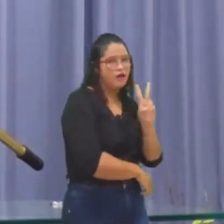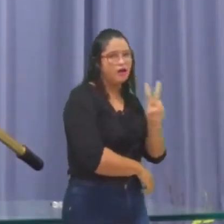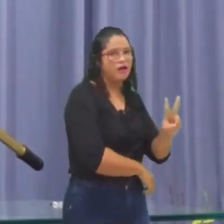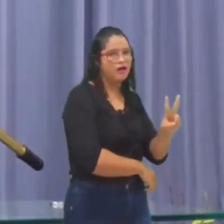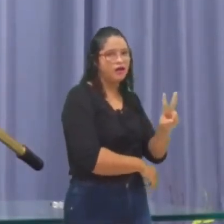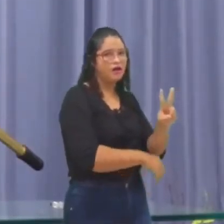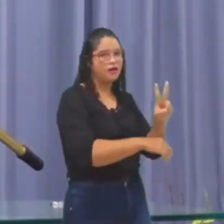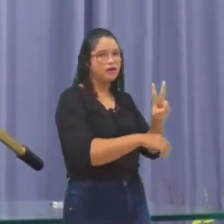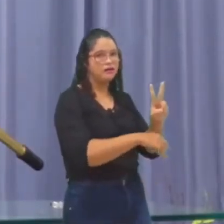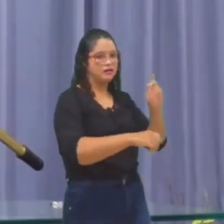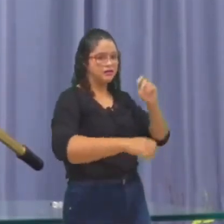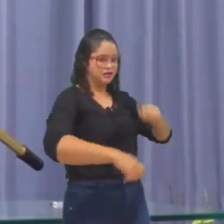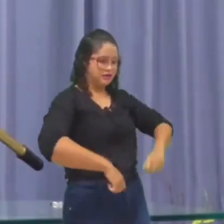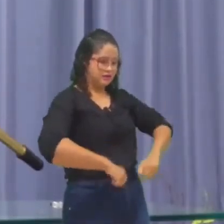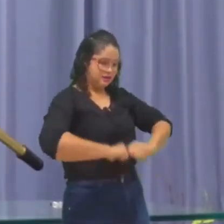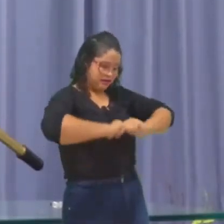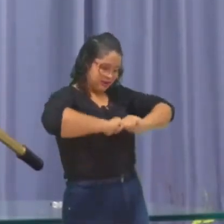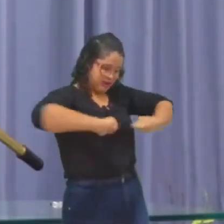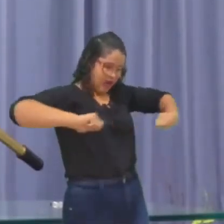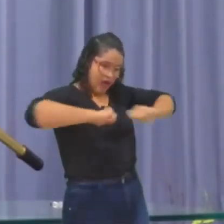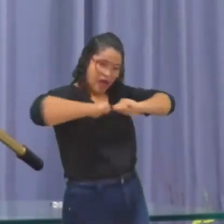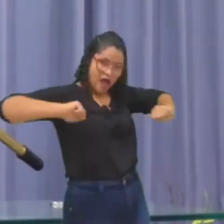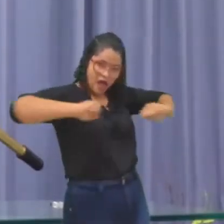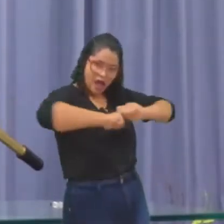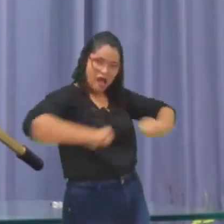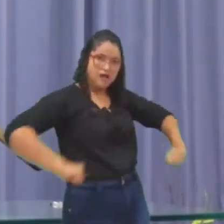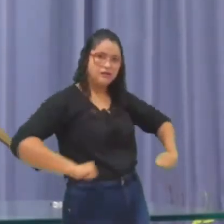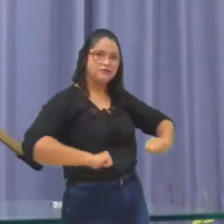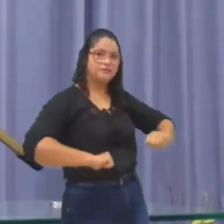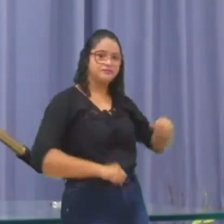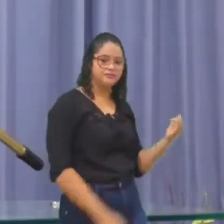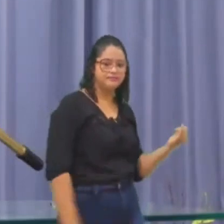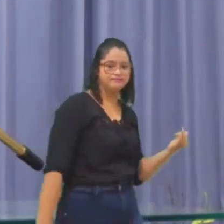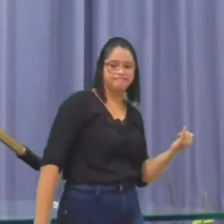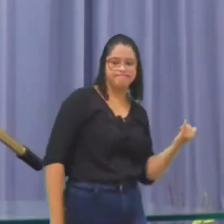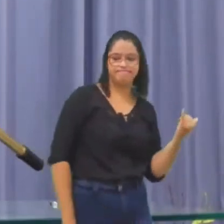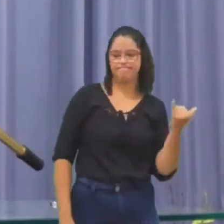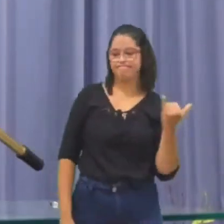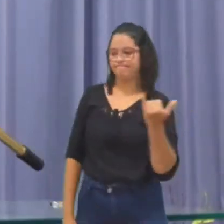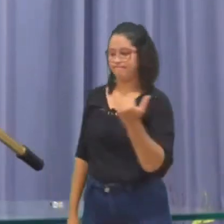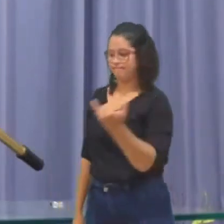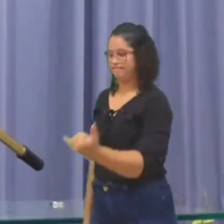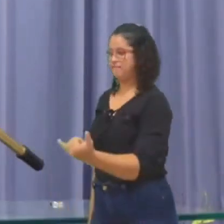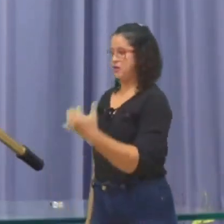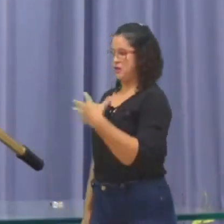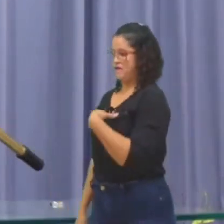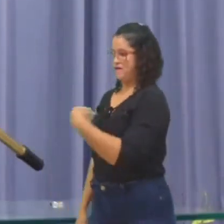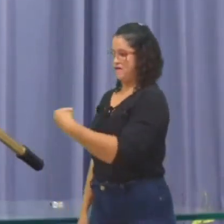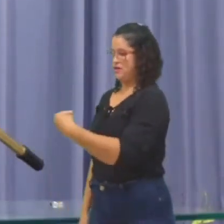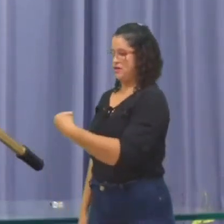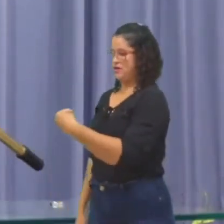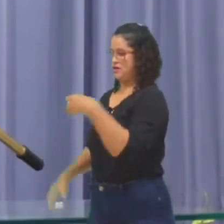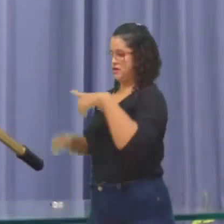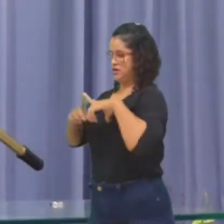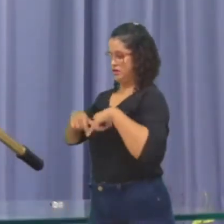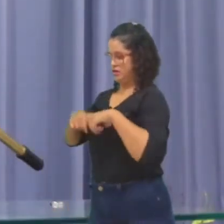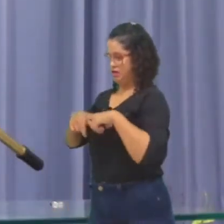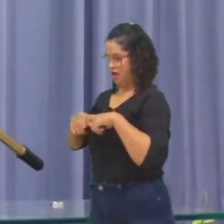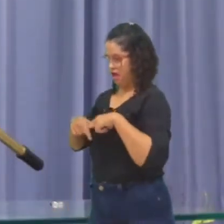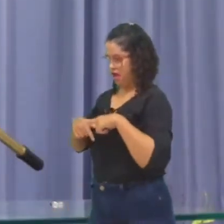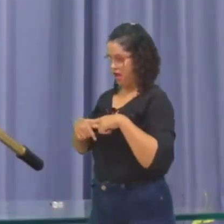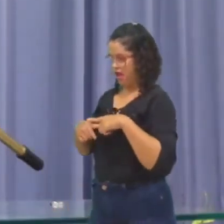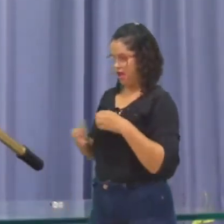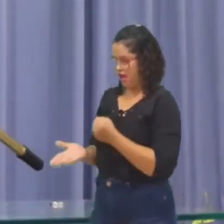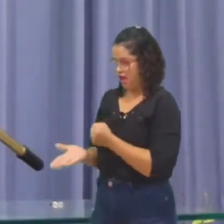rasgaram as suas vestes e falaram a toda a congregação dos filhos de Israel, dizendo: a terra pela qual passamos